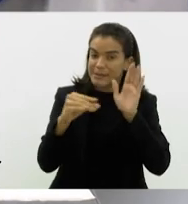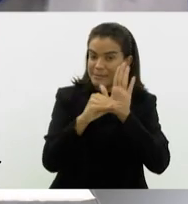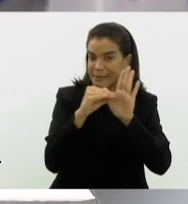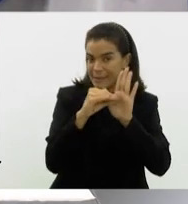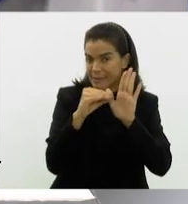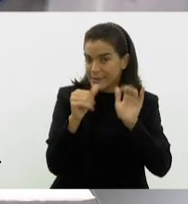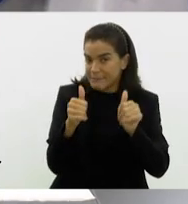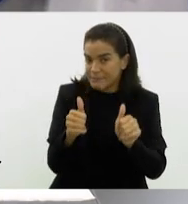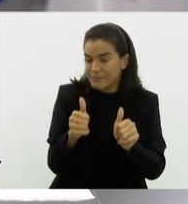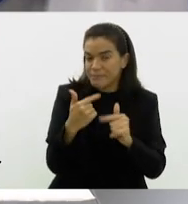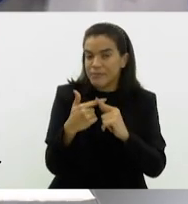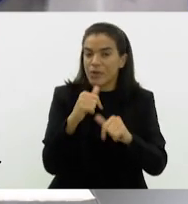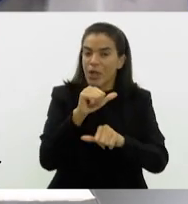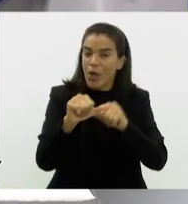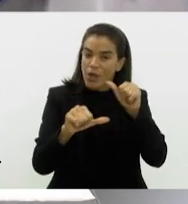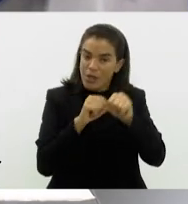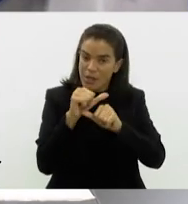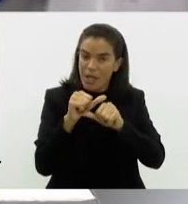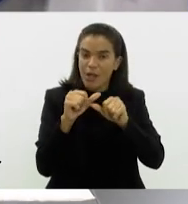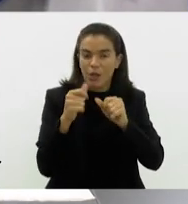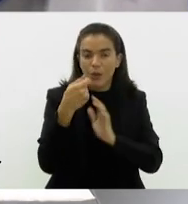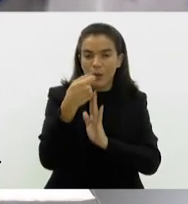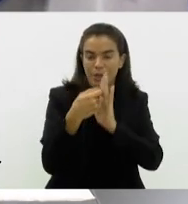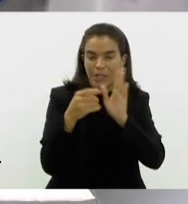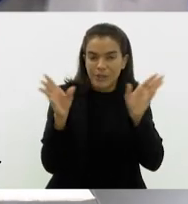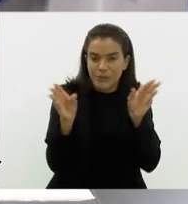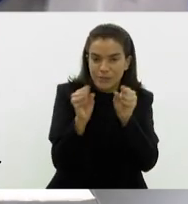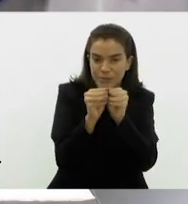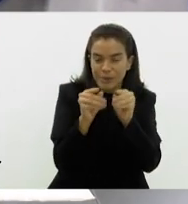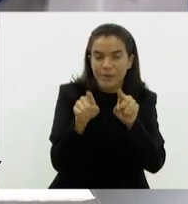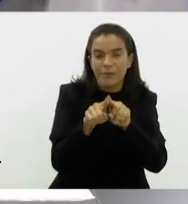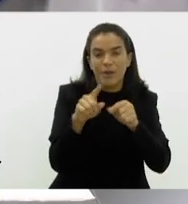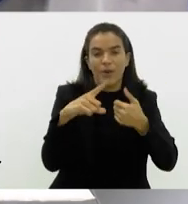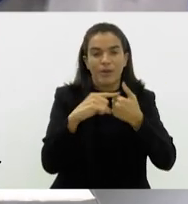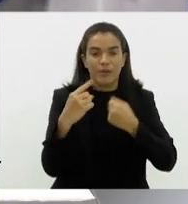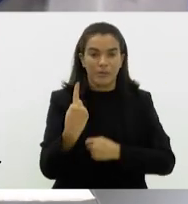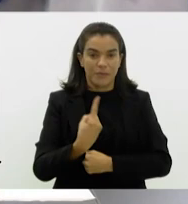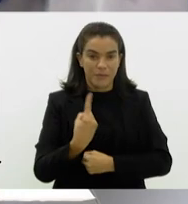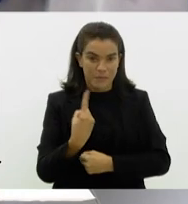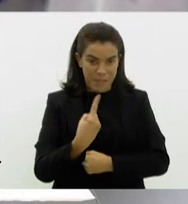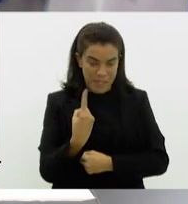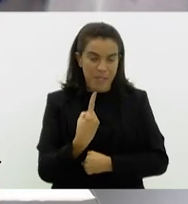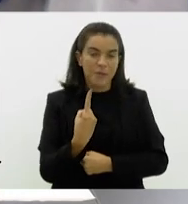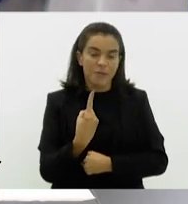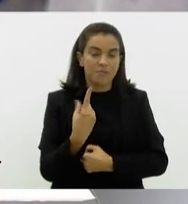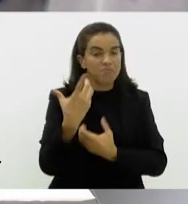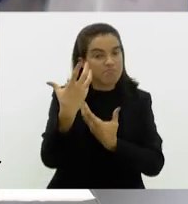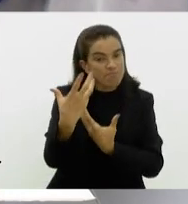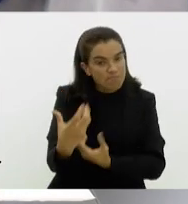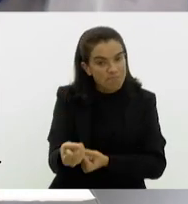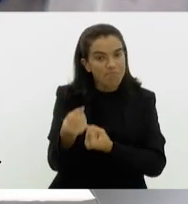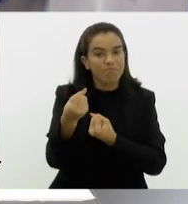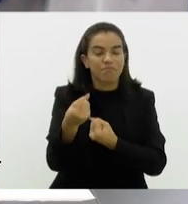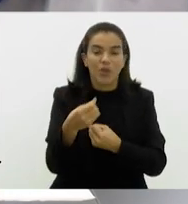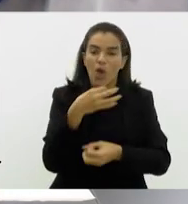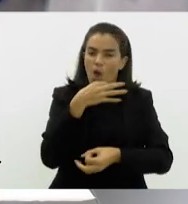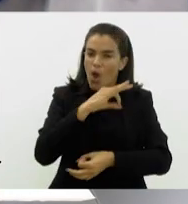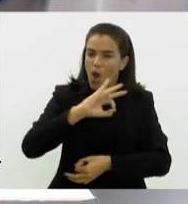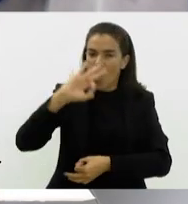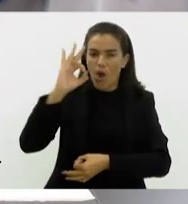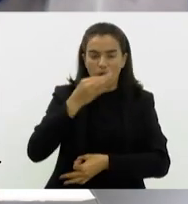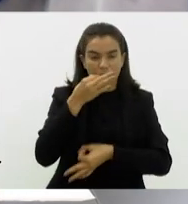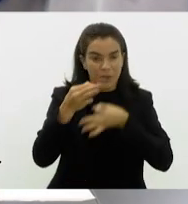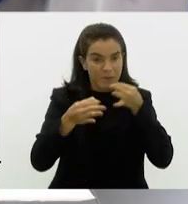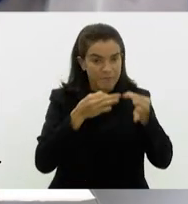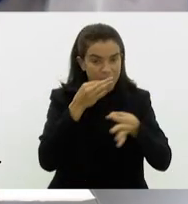Isso. Porque aí altera a ementa e o artigo 1º, acatando aqui a ótima sugestão do deputado